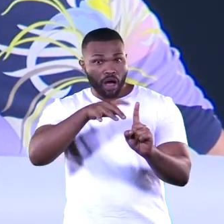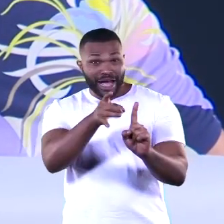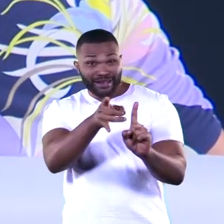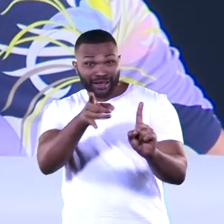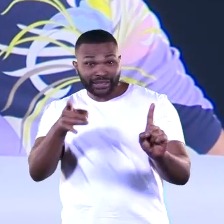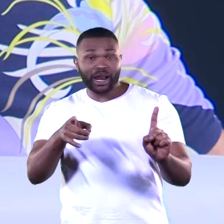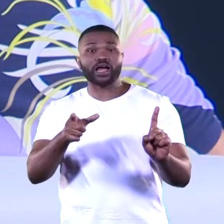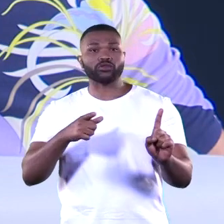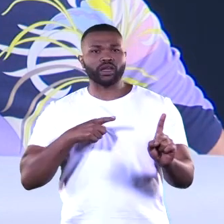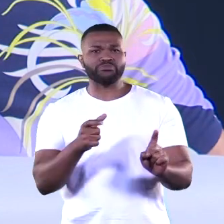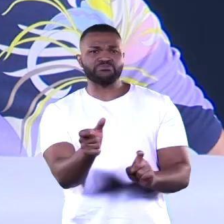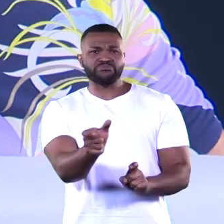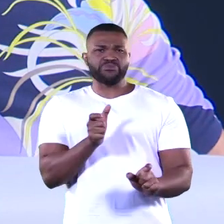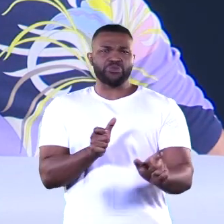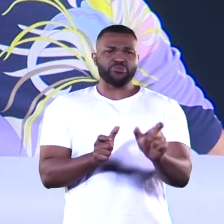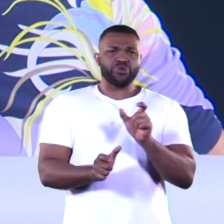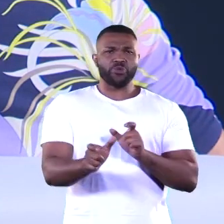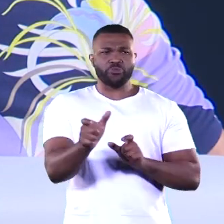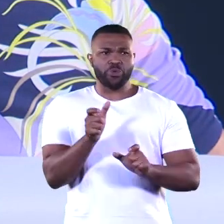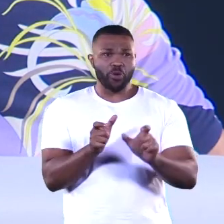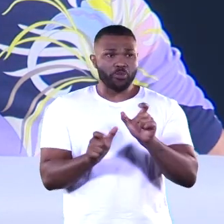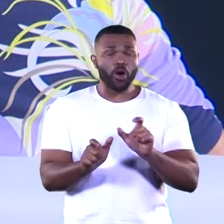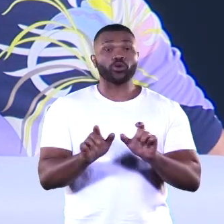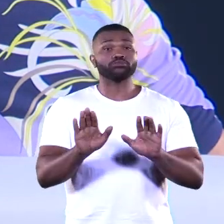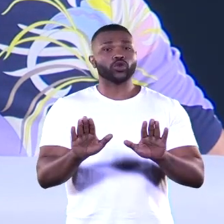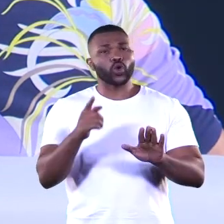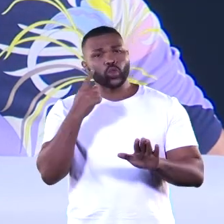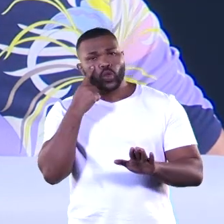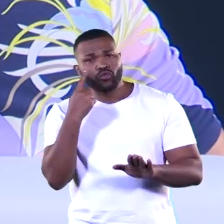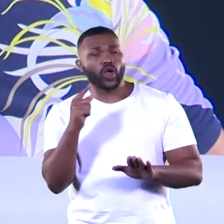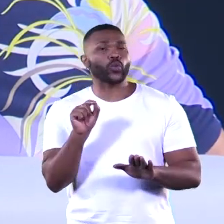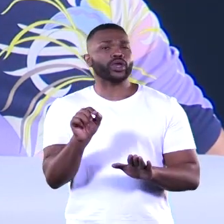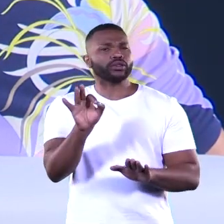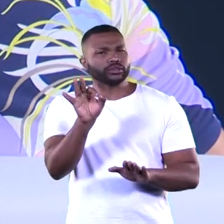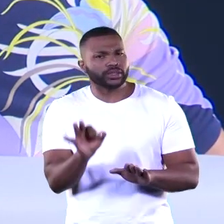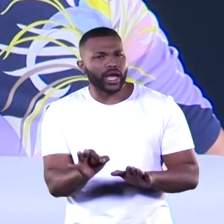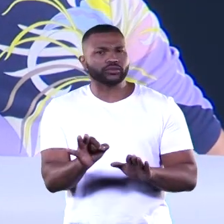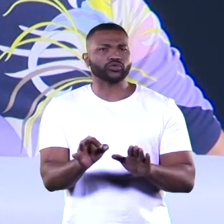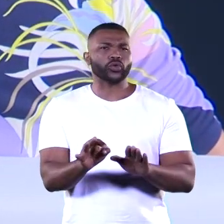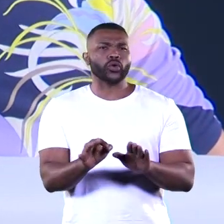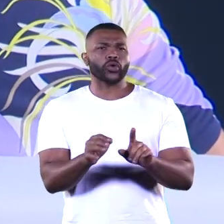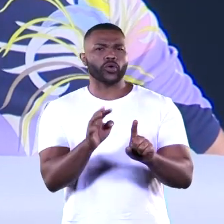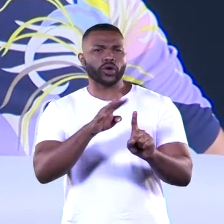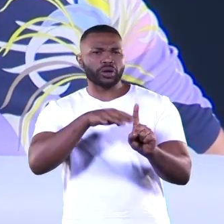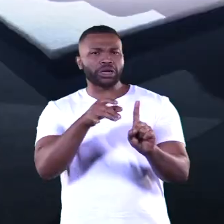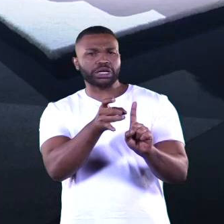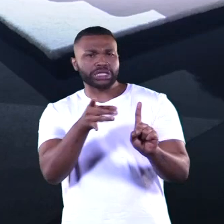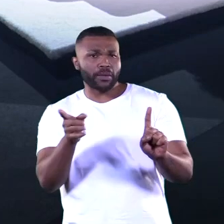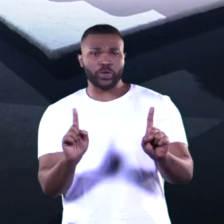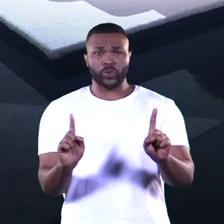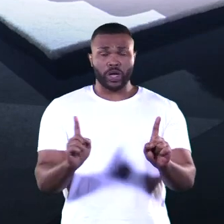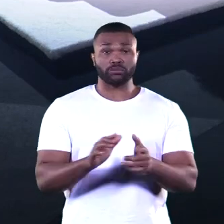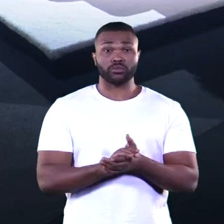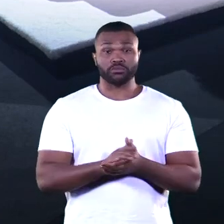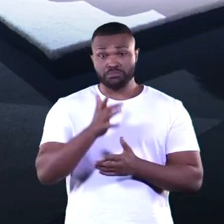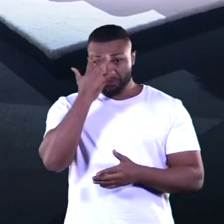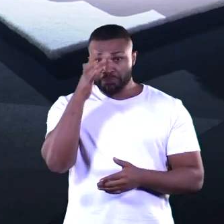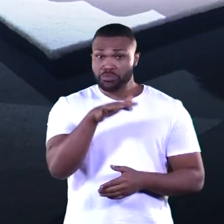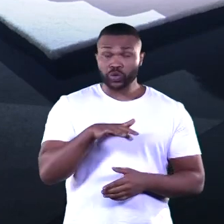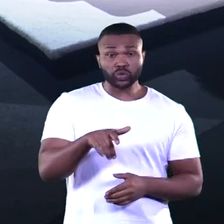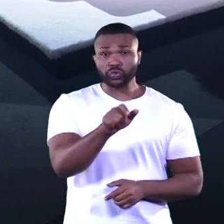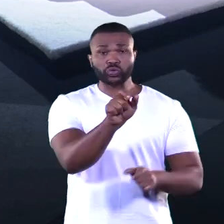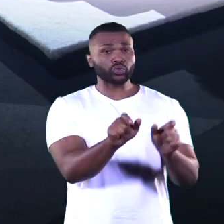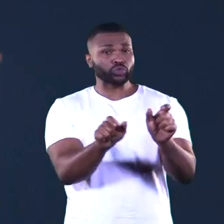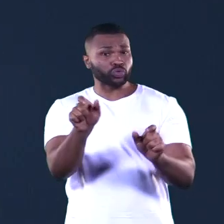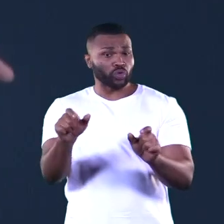gente não vê as pessoas pesando direito o que é um cancelamento e o que não é. Porque qualquer pessoa passível de crítica no mundo, portanto, qualquer indivíduo